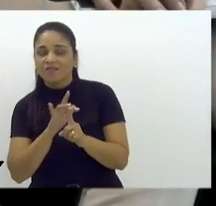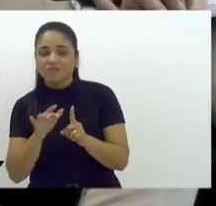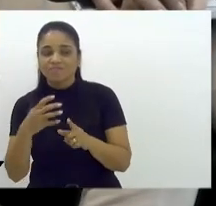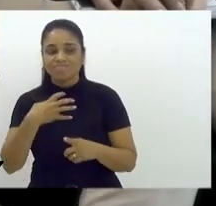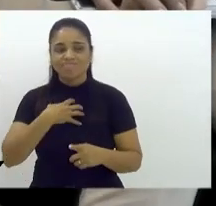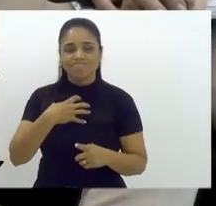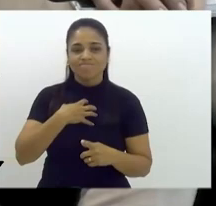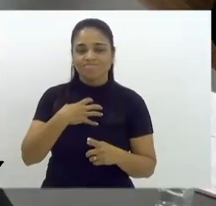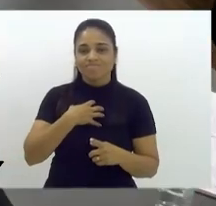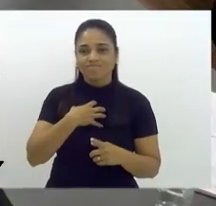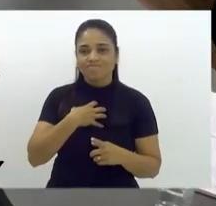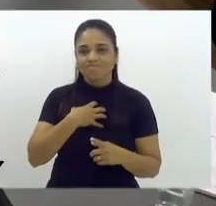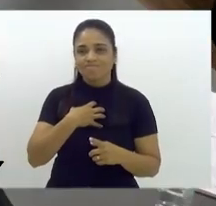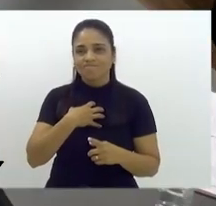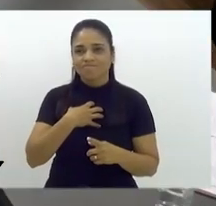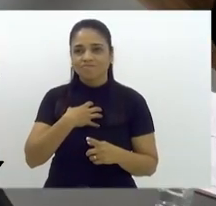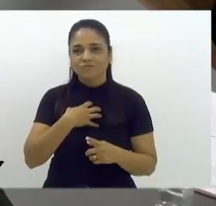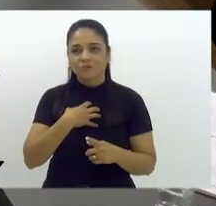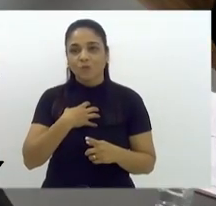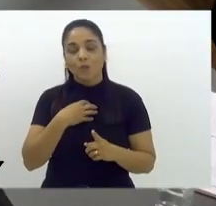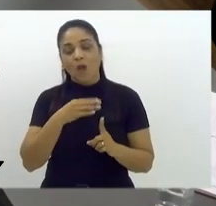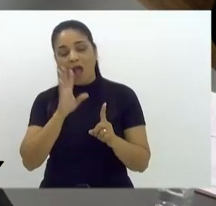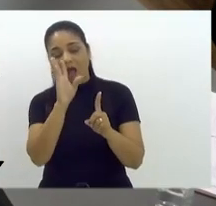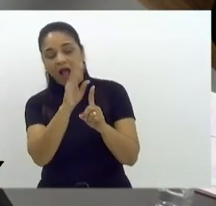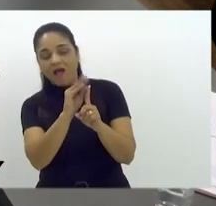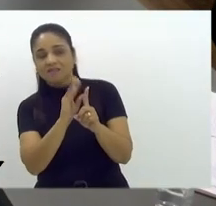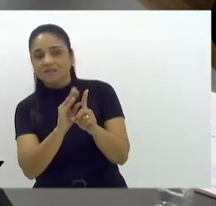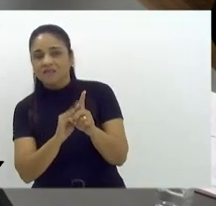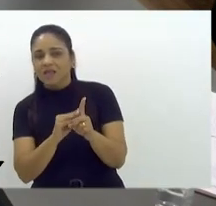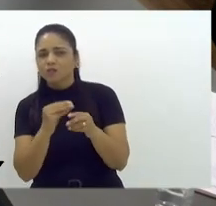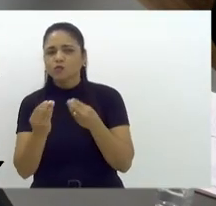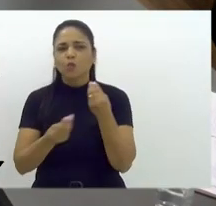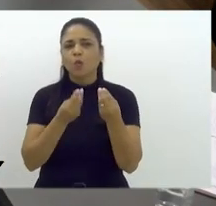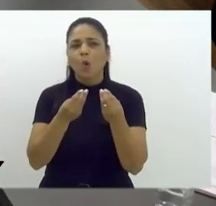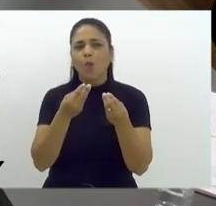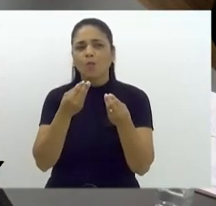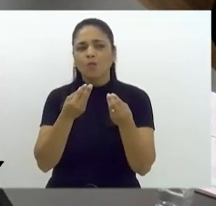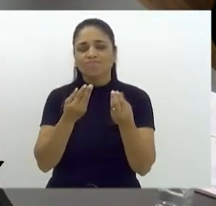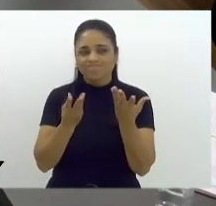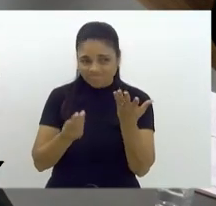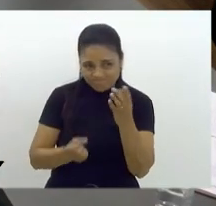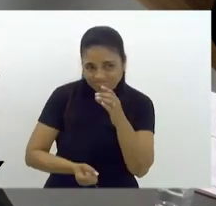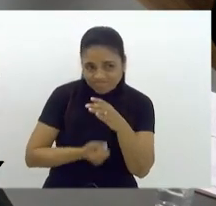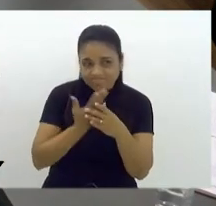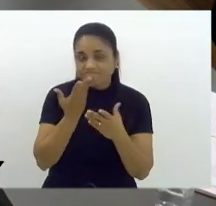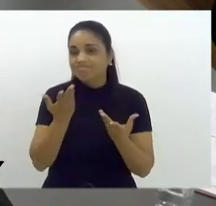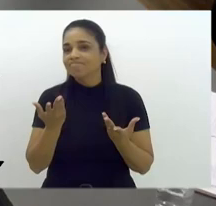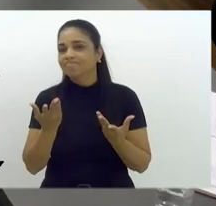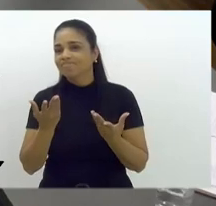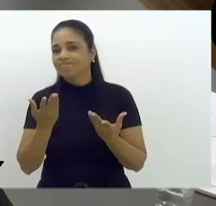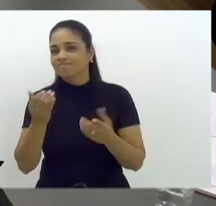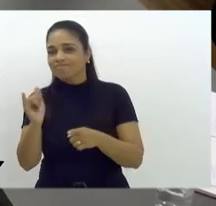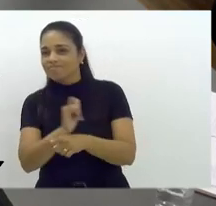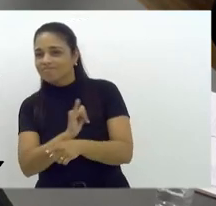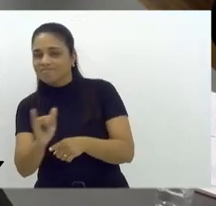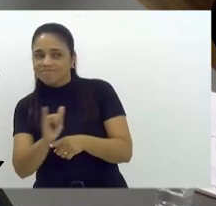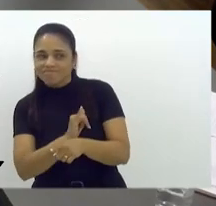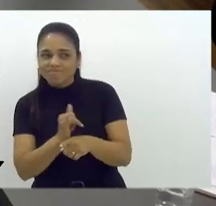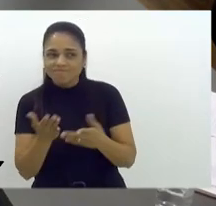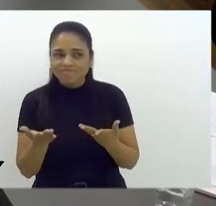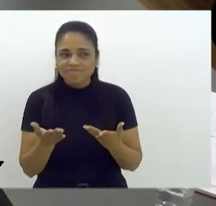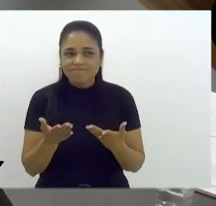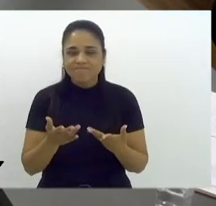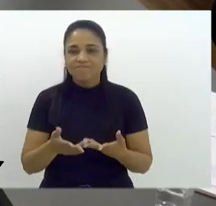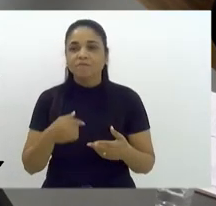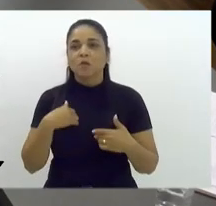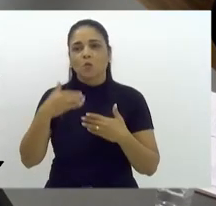porque por exemplo como a gente define assédio né como que a gente cria esse Limiar então enfim não vou me prolongar aqui até porque agradeço